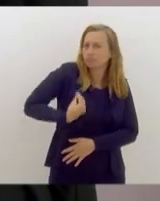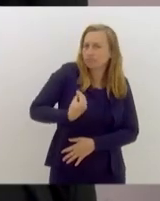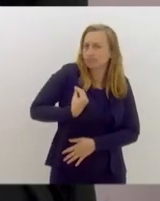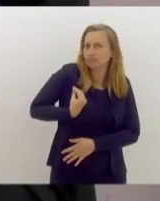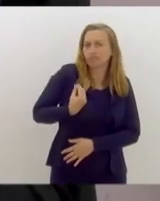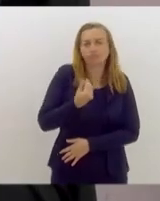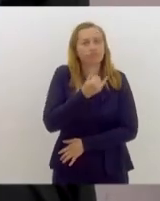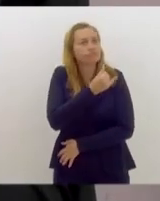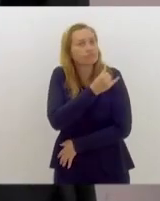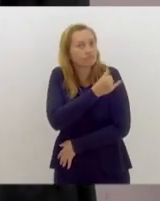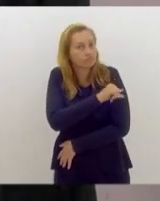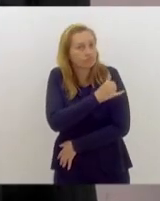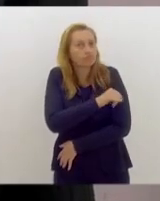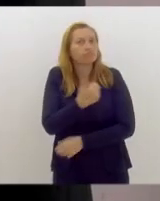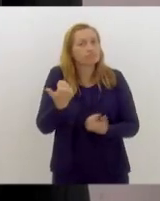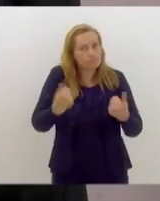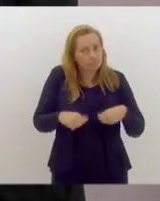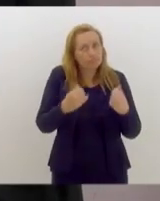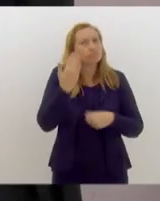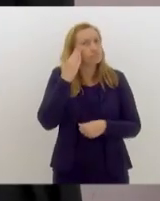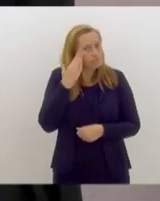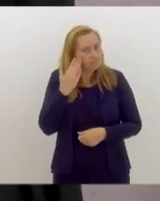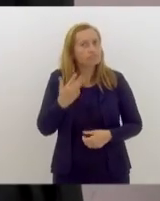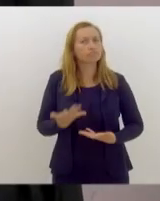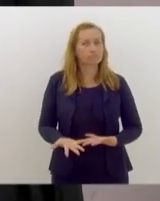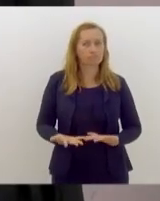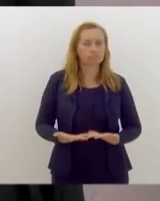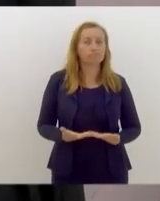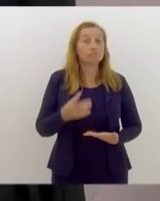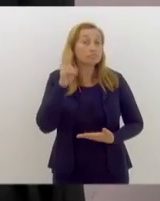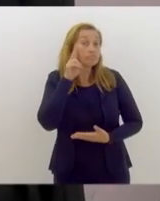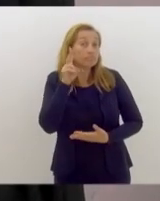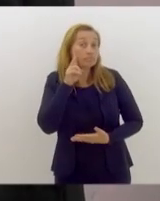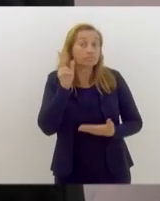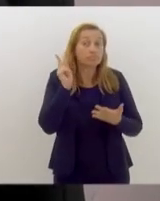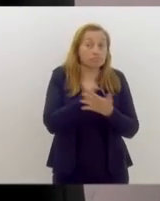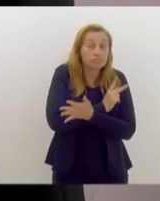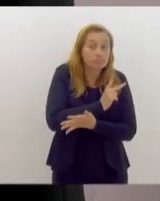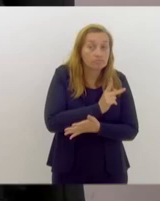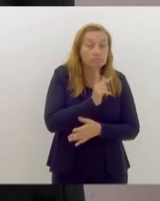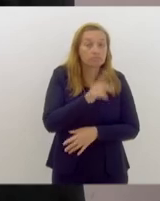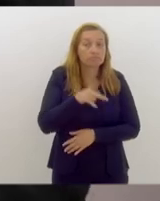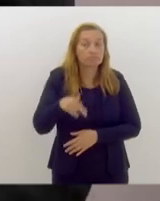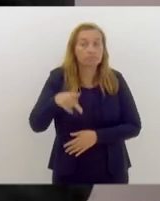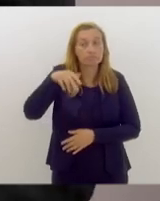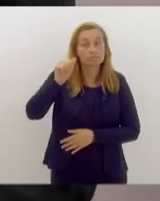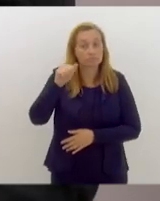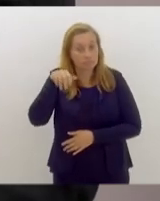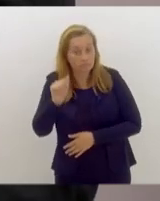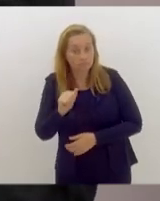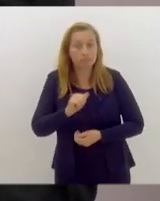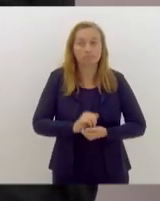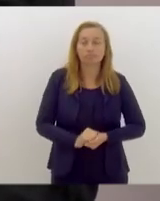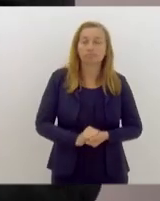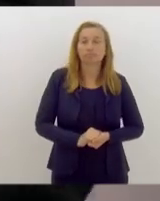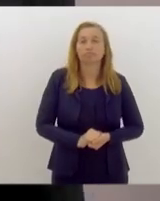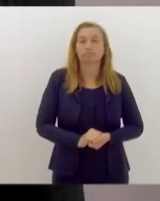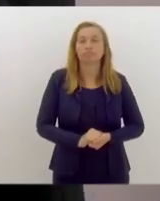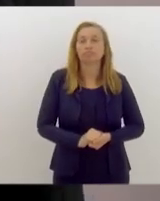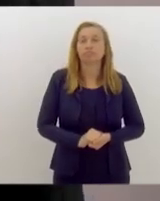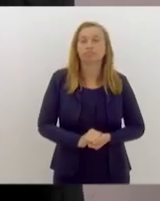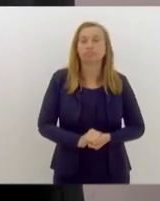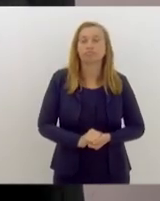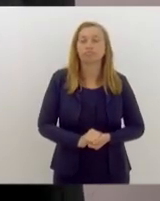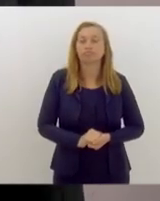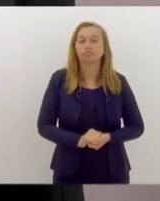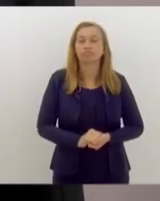amador. Porque, realmente, se a gente se lembrar do que aconteceu, professora Ana Karina, nossa conselheira estadual de educação,